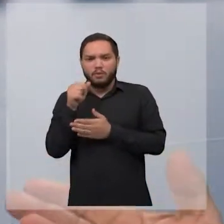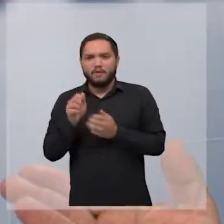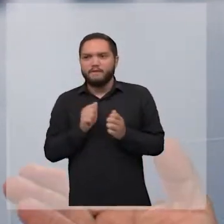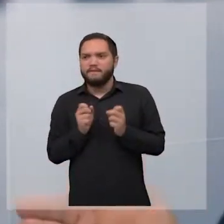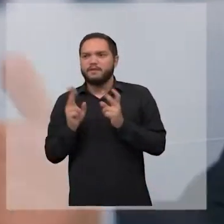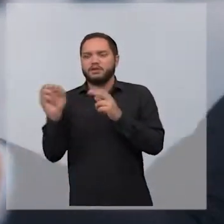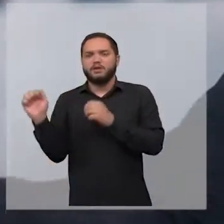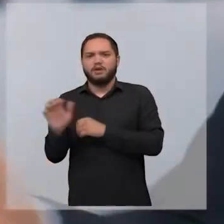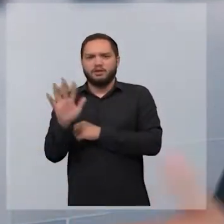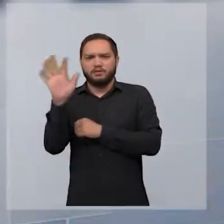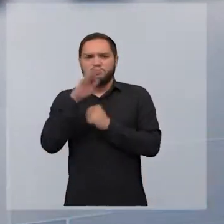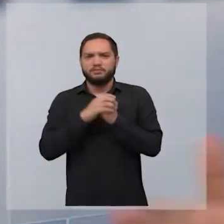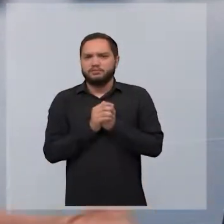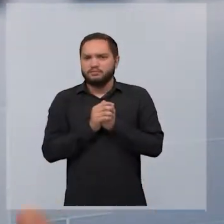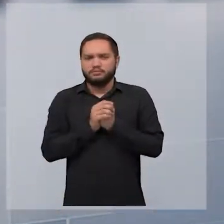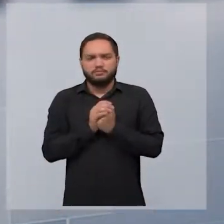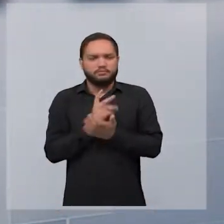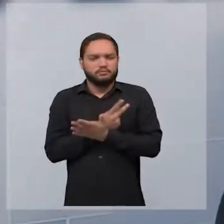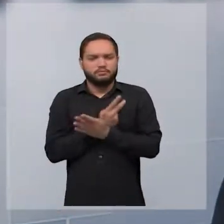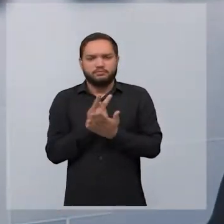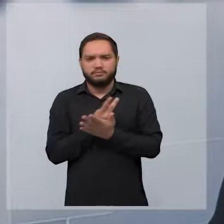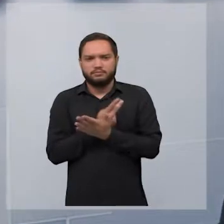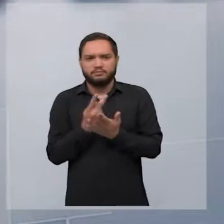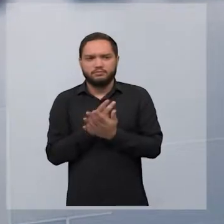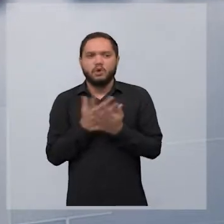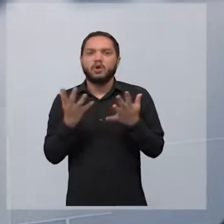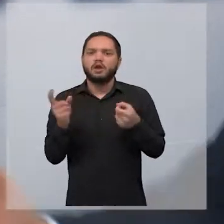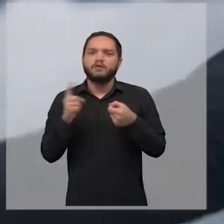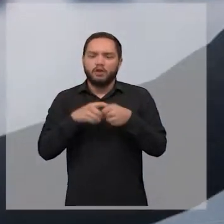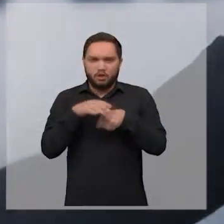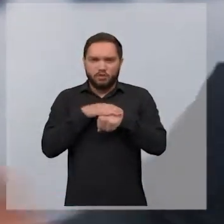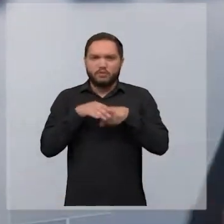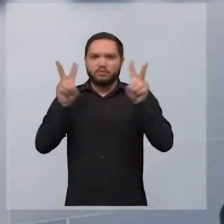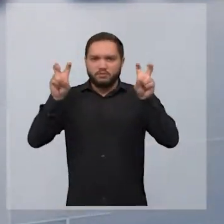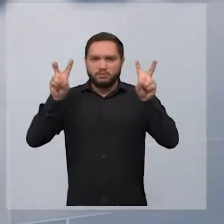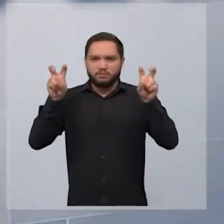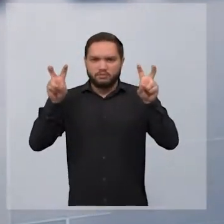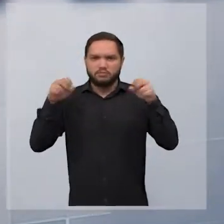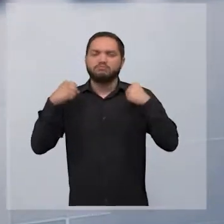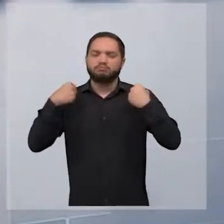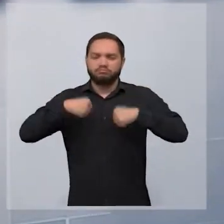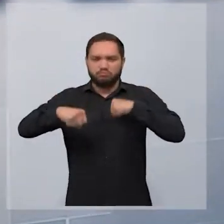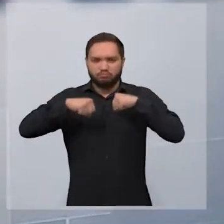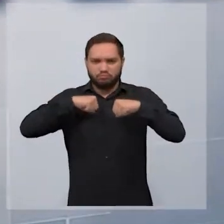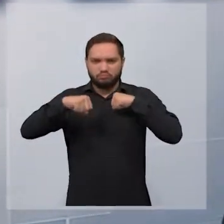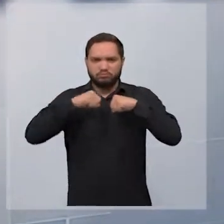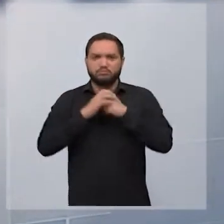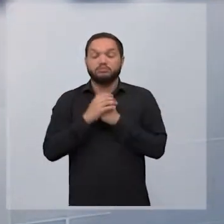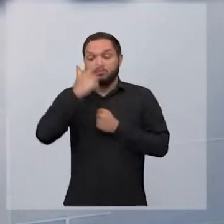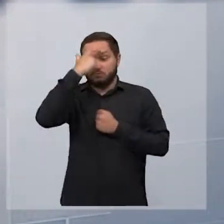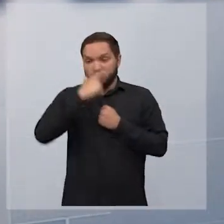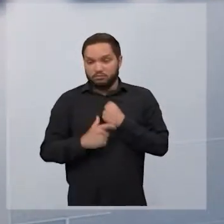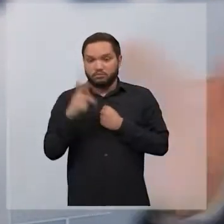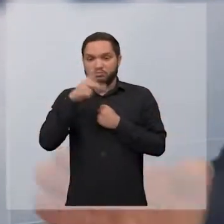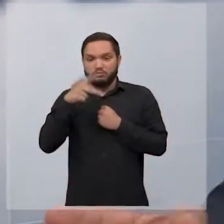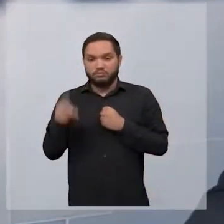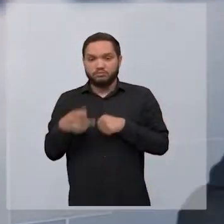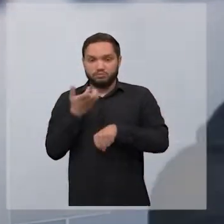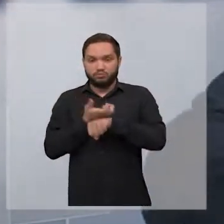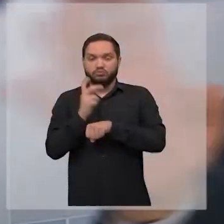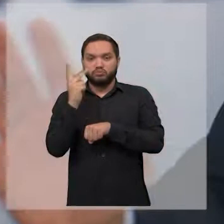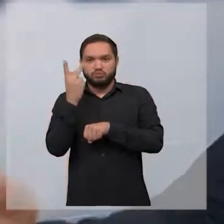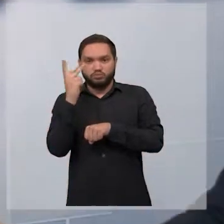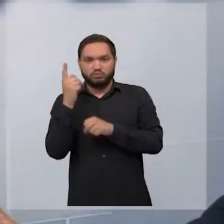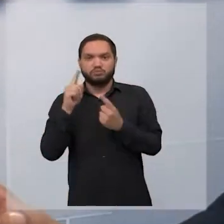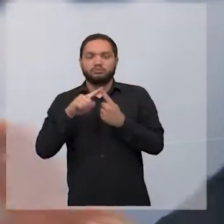um contrassenso. Queria poder voltar para isso. Não tem dúvidas. Até para debater. E como professor de História e Assessoria, você vai... Já vou deixar aqui...